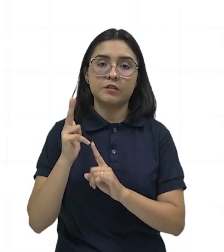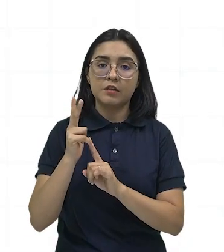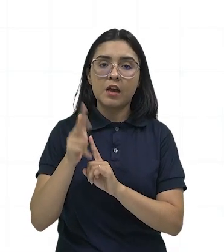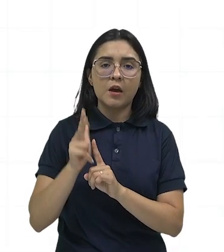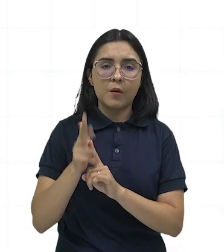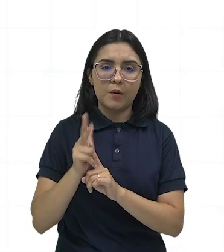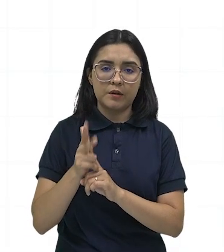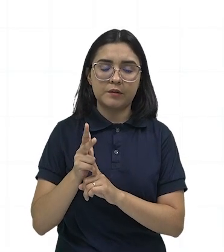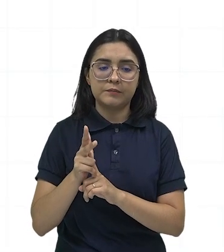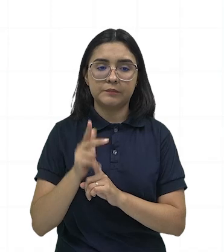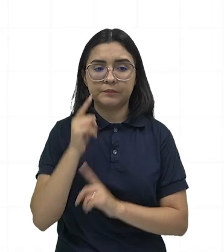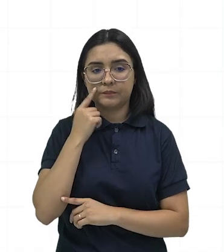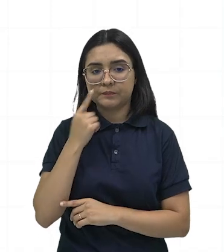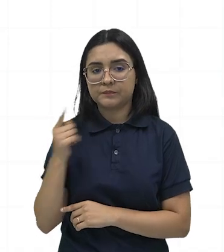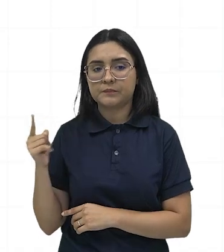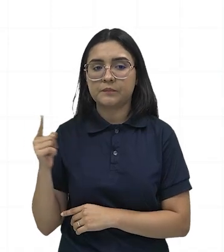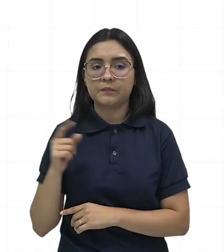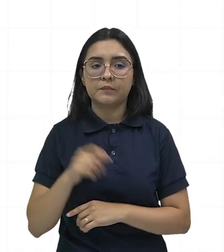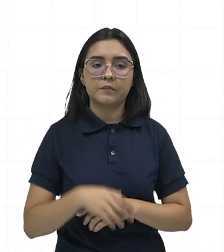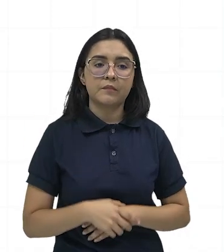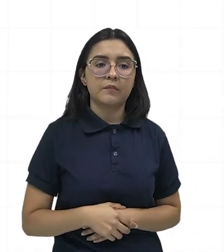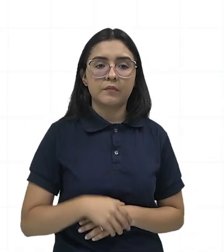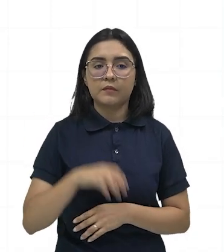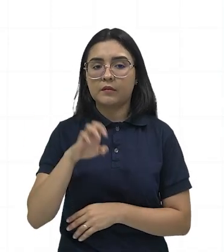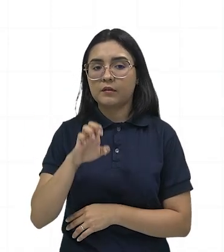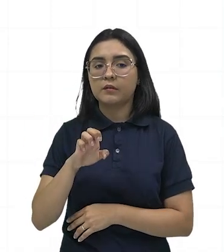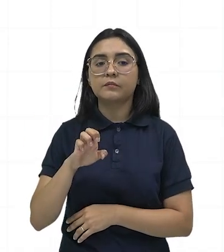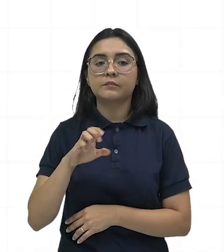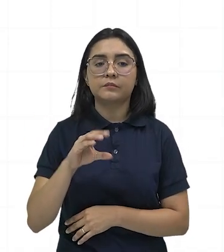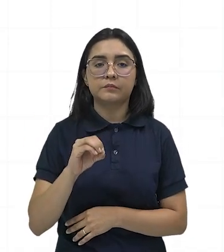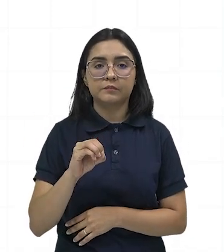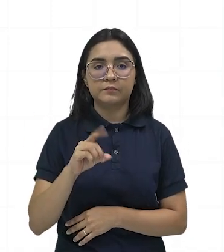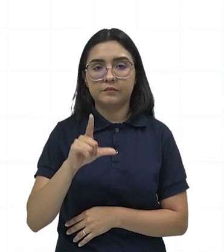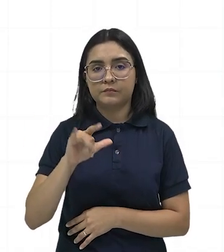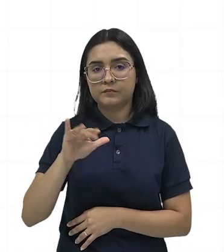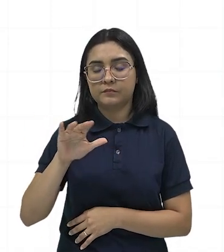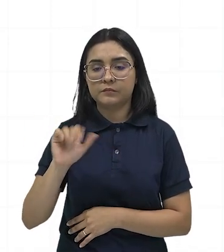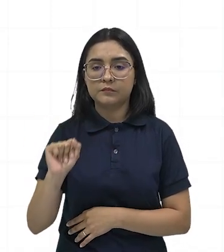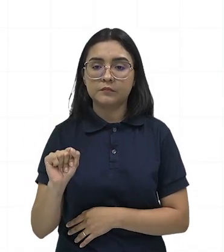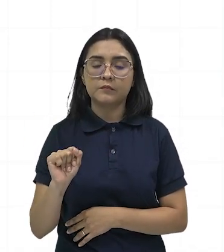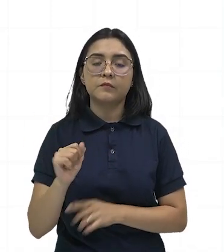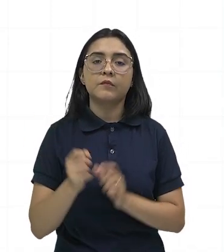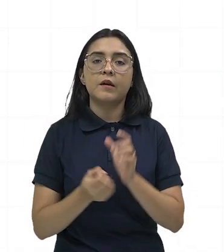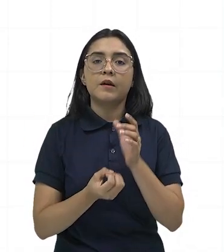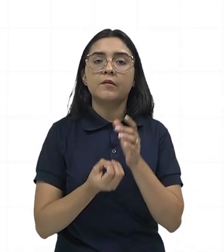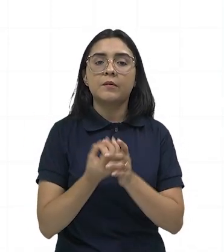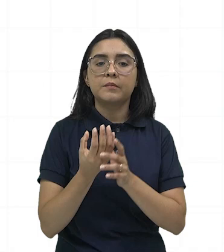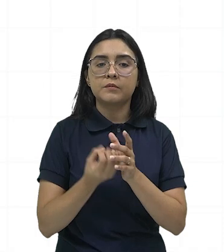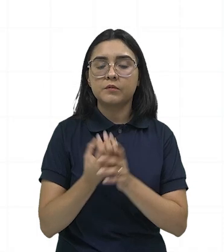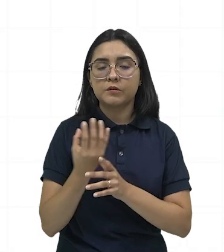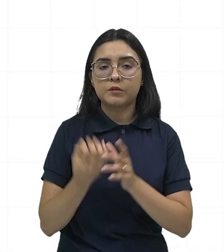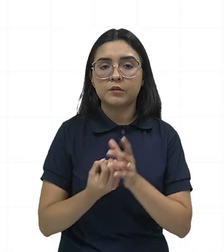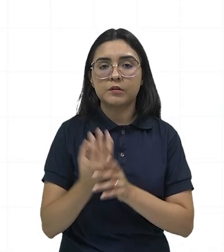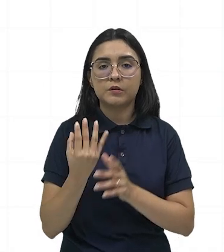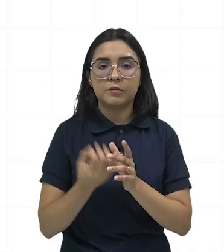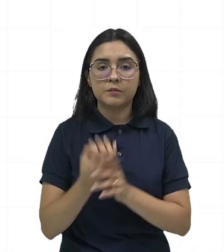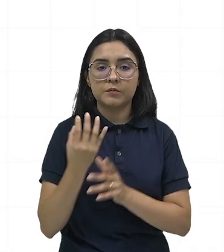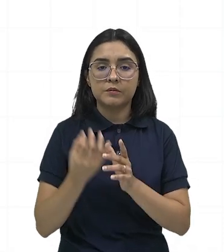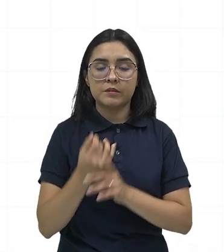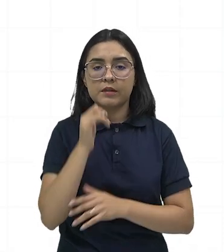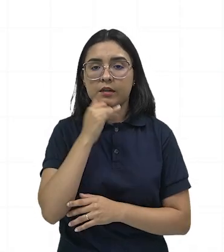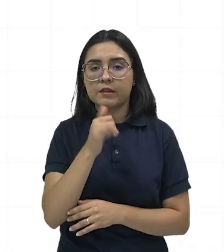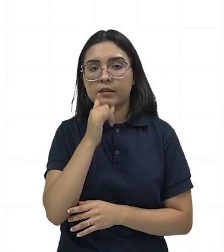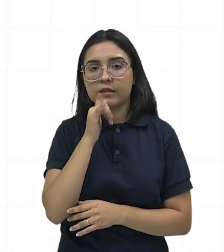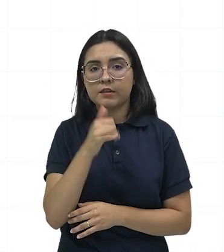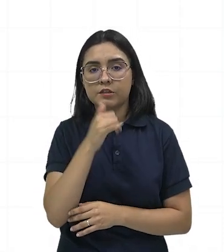eólicas, né? As usinas eólicas vai nos fornecer energia eólica,